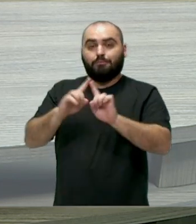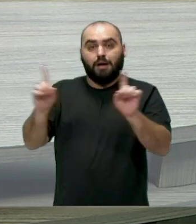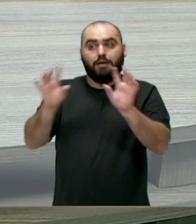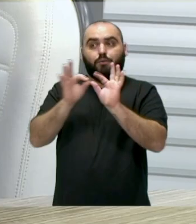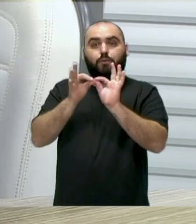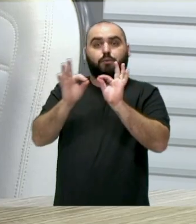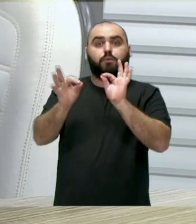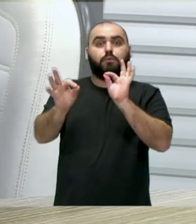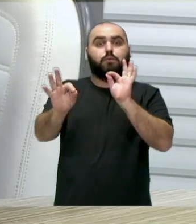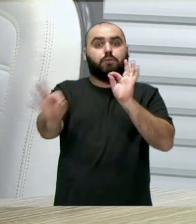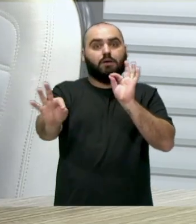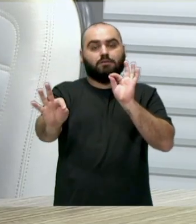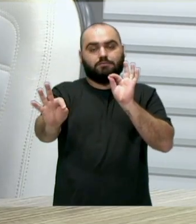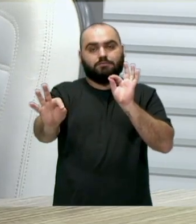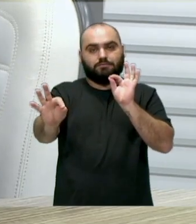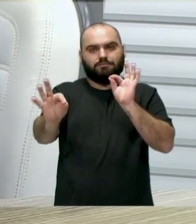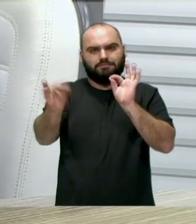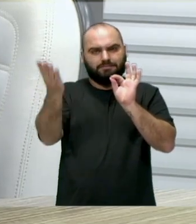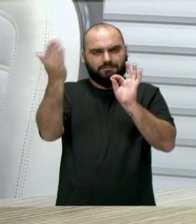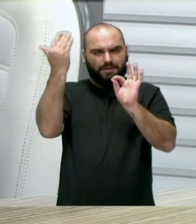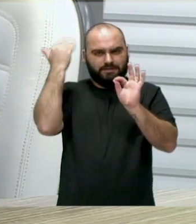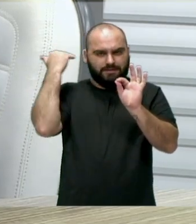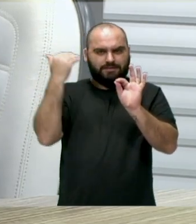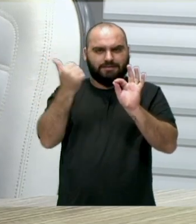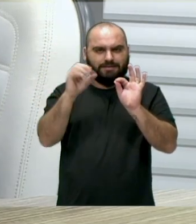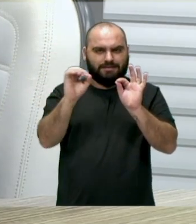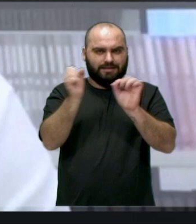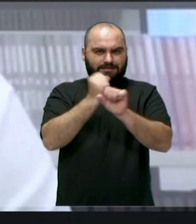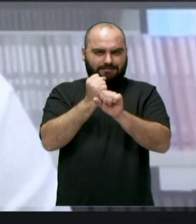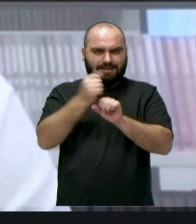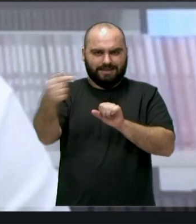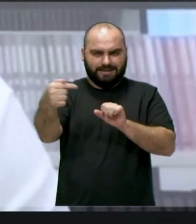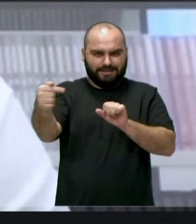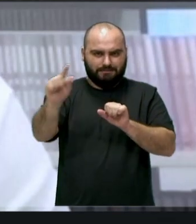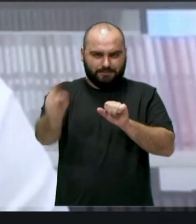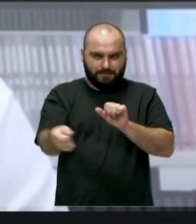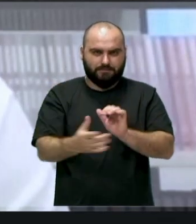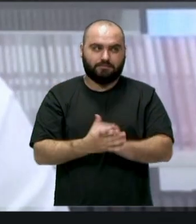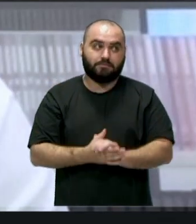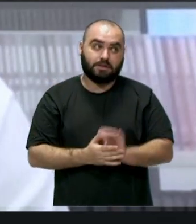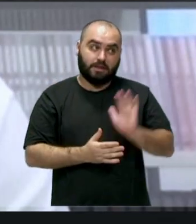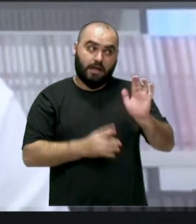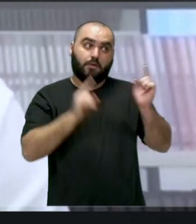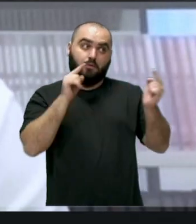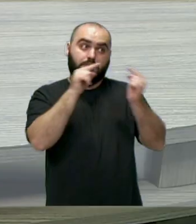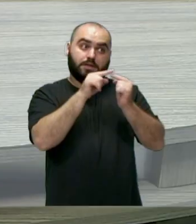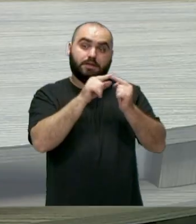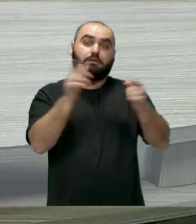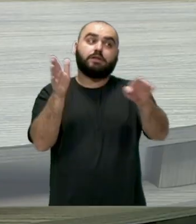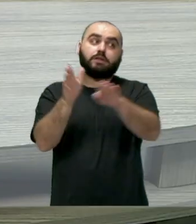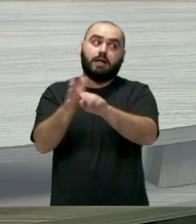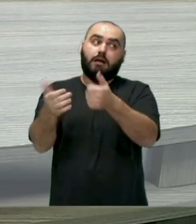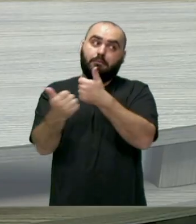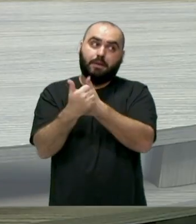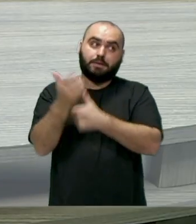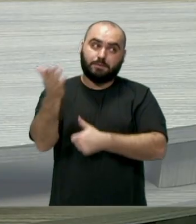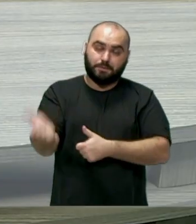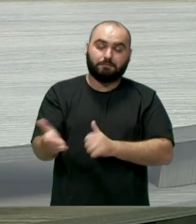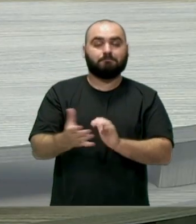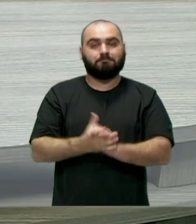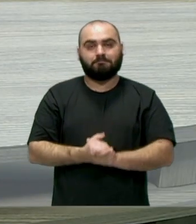daquela realidade de 10 anos, né? Esse é o É, nosso alvo. e